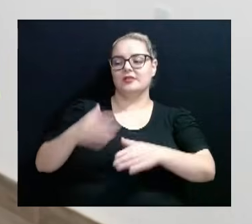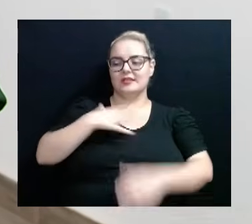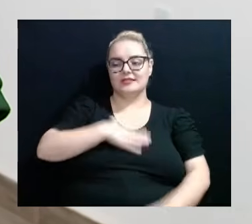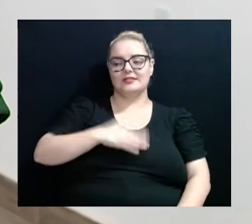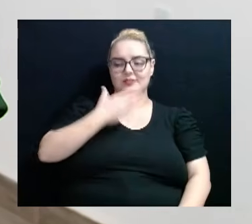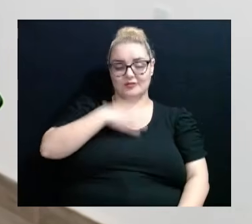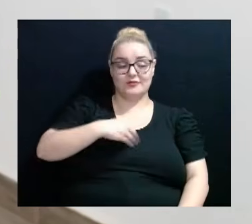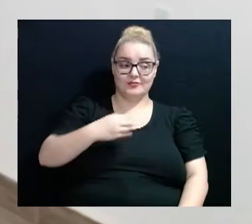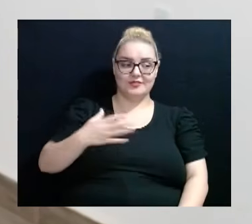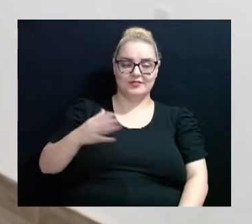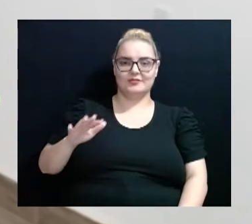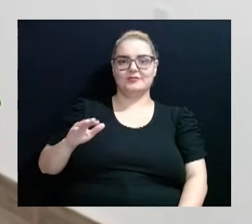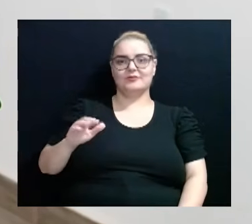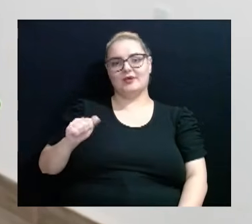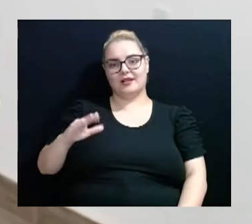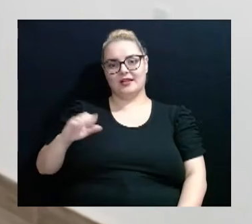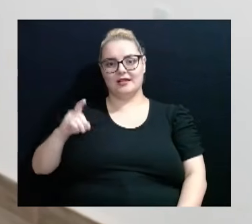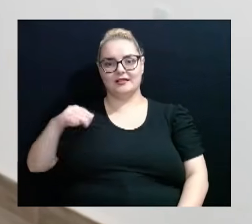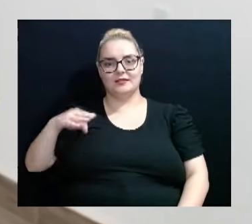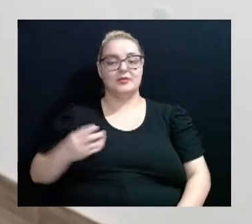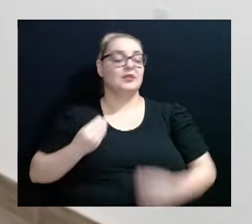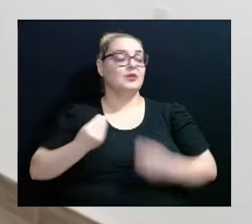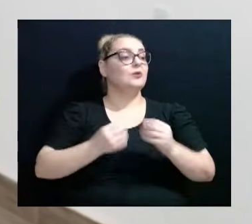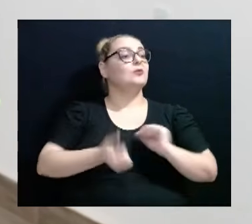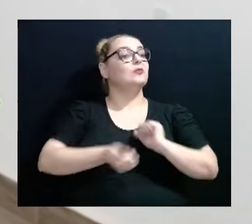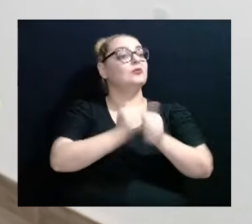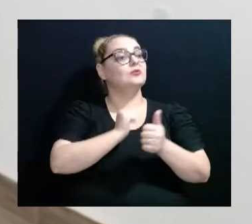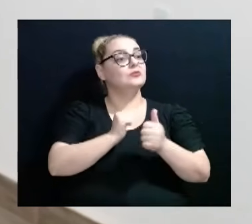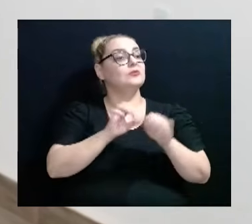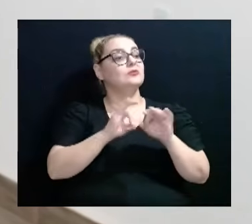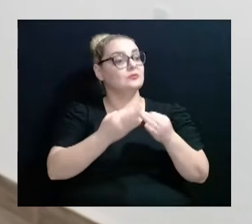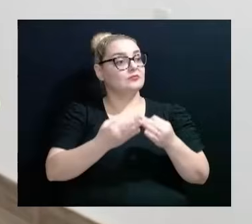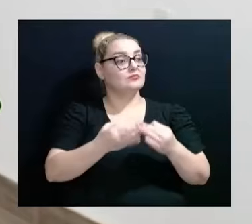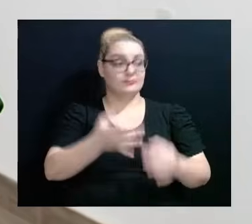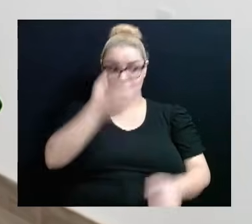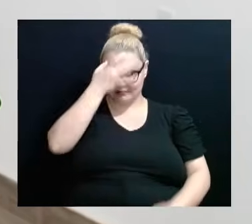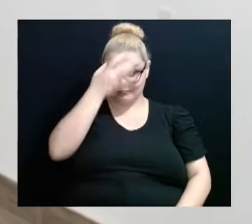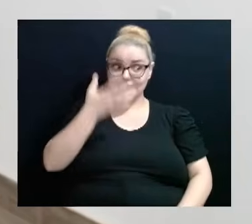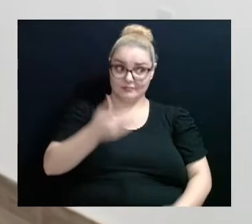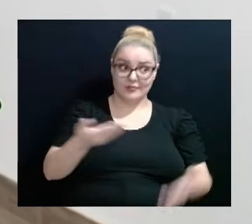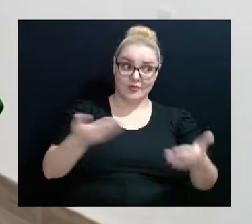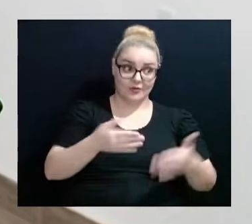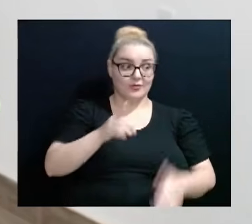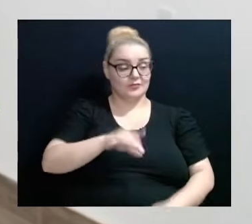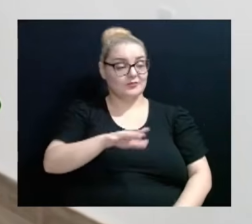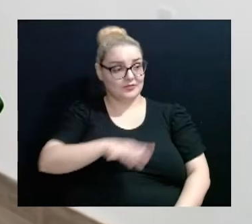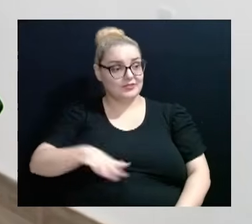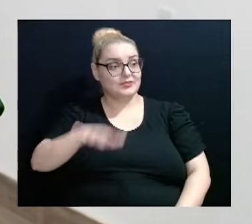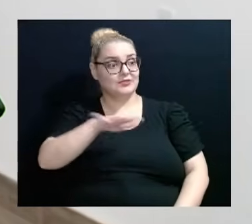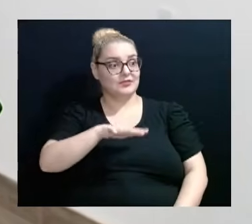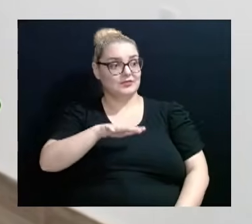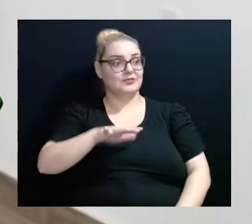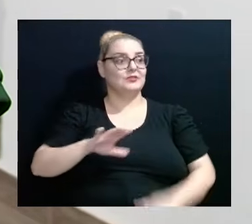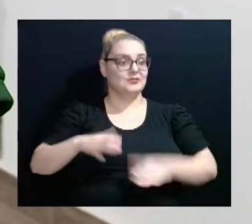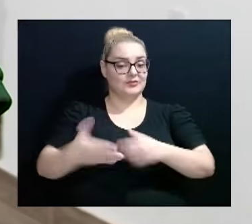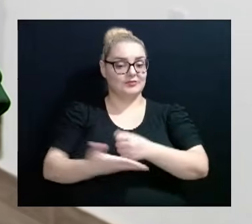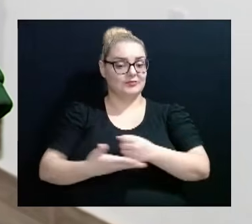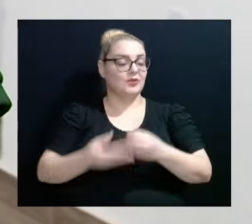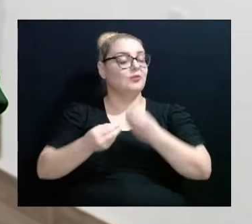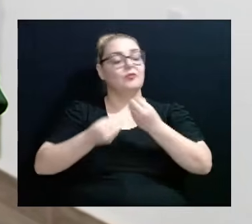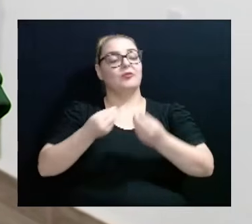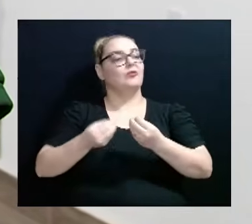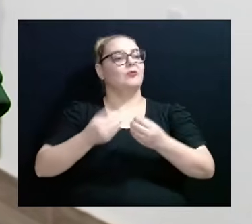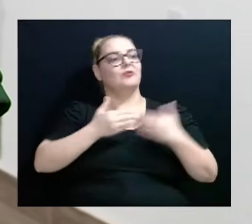feminino. E aí, como é que esse interesse de praticar ali um esporte com a família, ele se tornou em algo até vocacional, né? Hoje você na diretoria